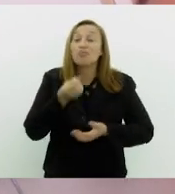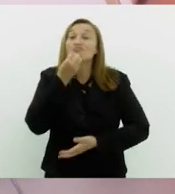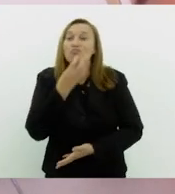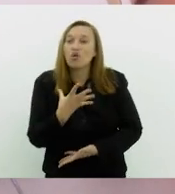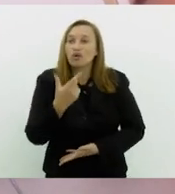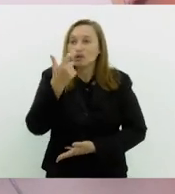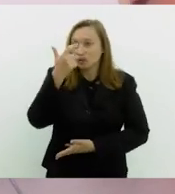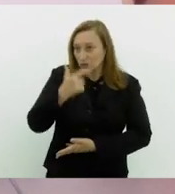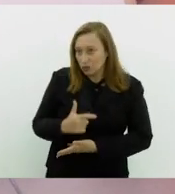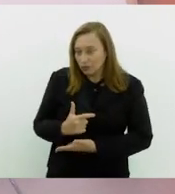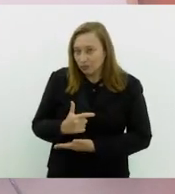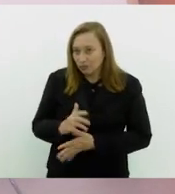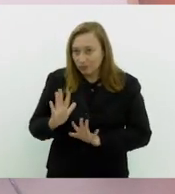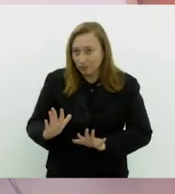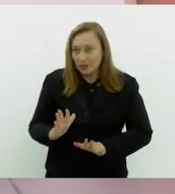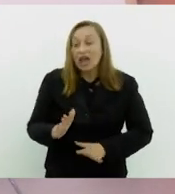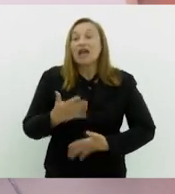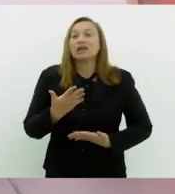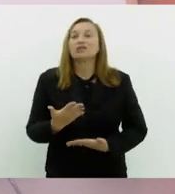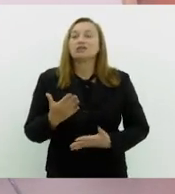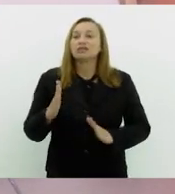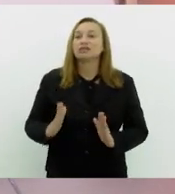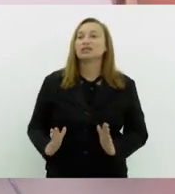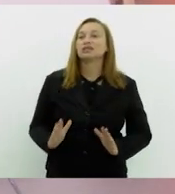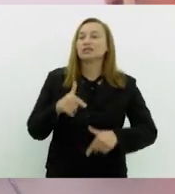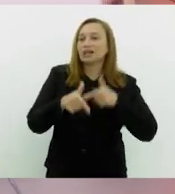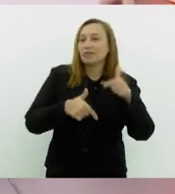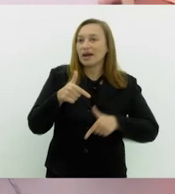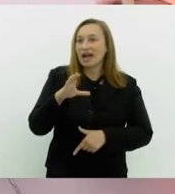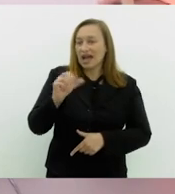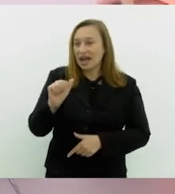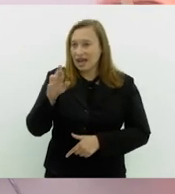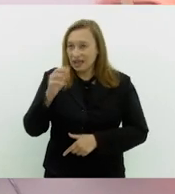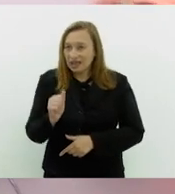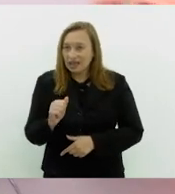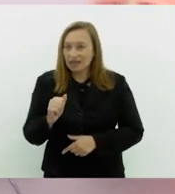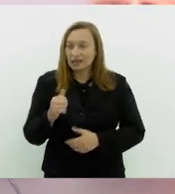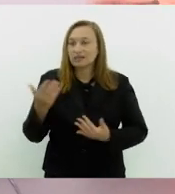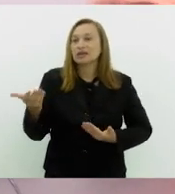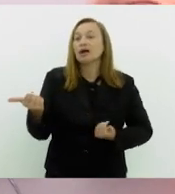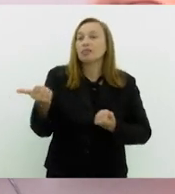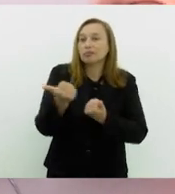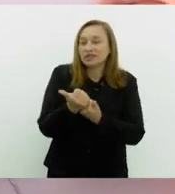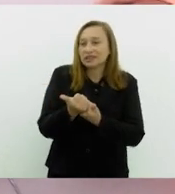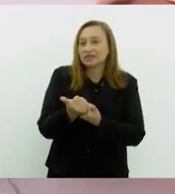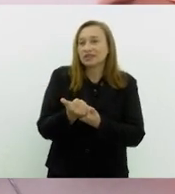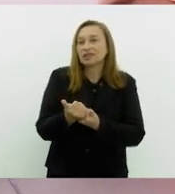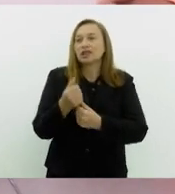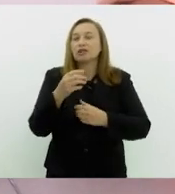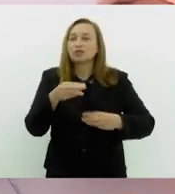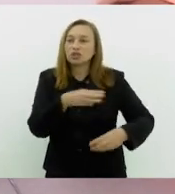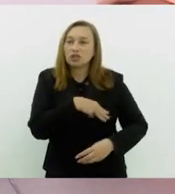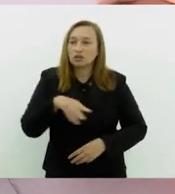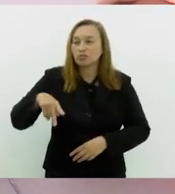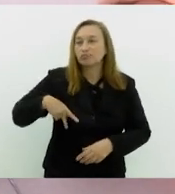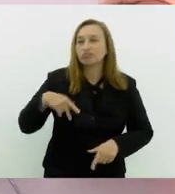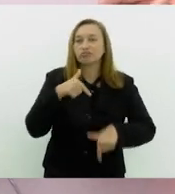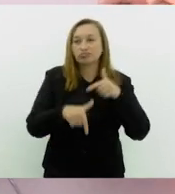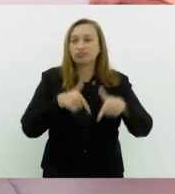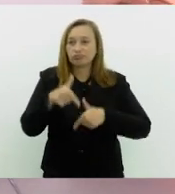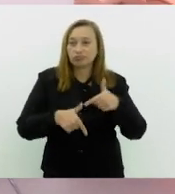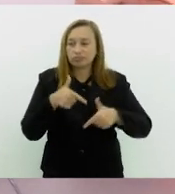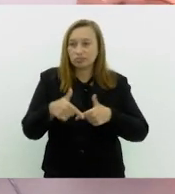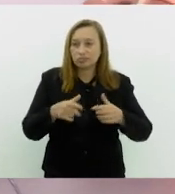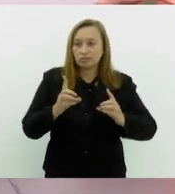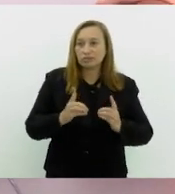sou, né, hoje eu estou trabalhando na Caritas, numa parceria com o Ministério Público do Trabalho, fazendo atendimento a